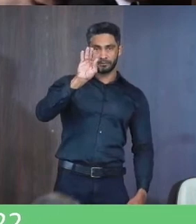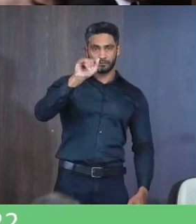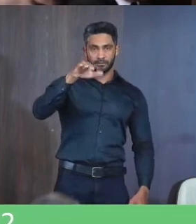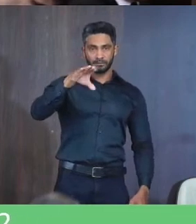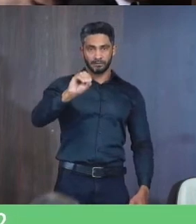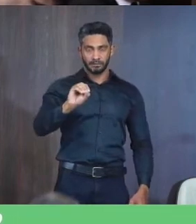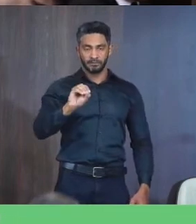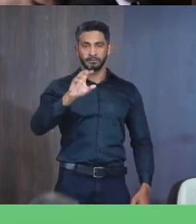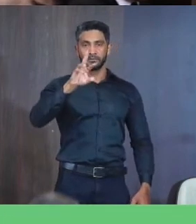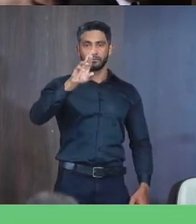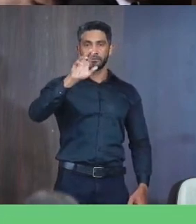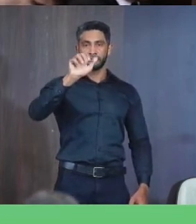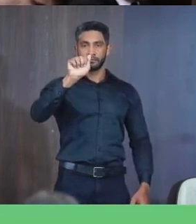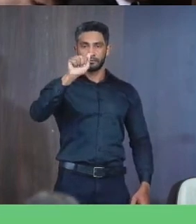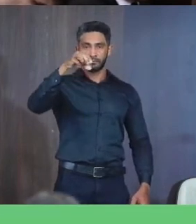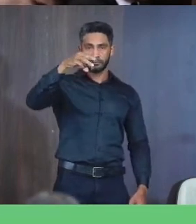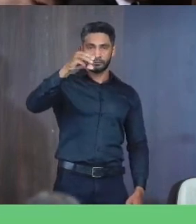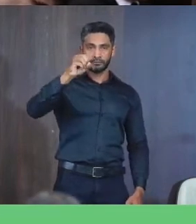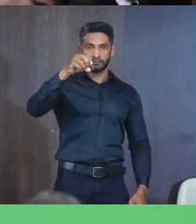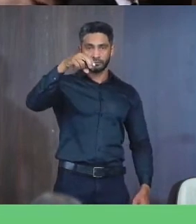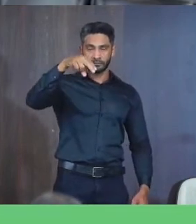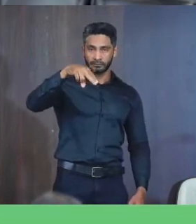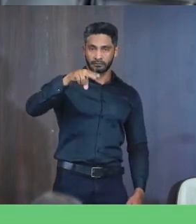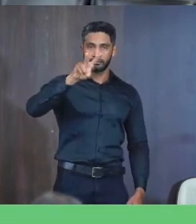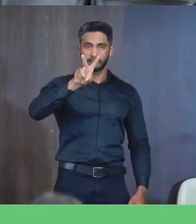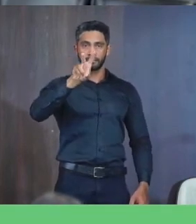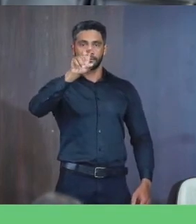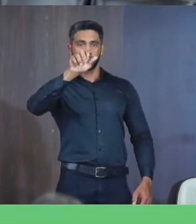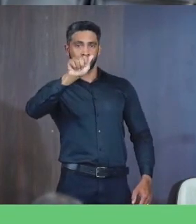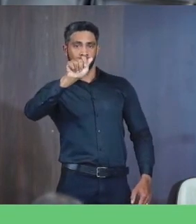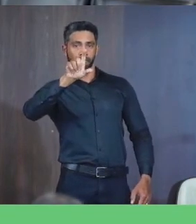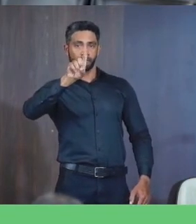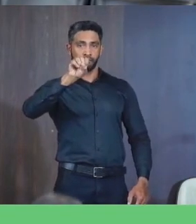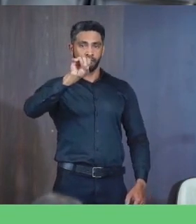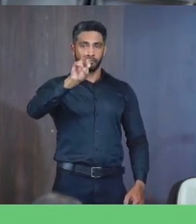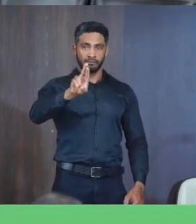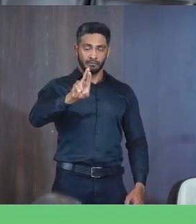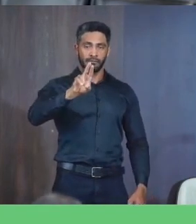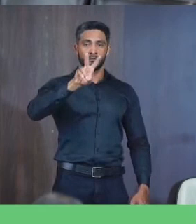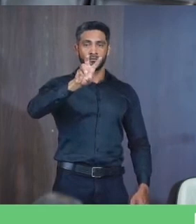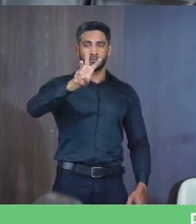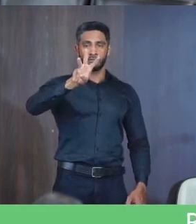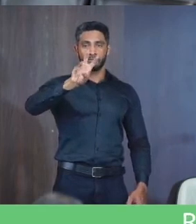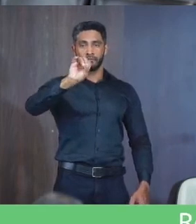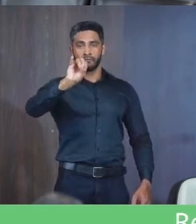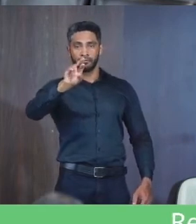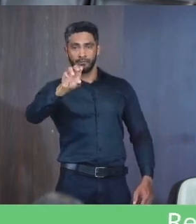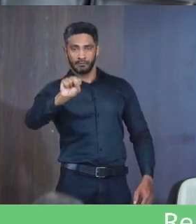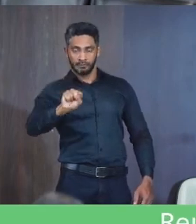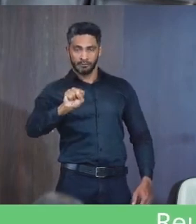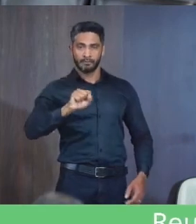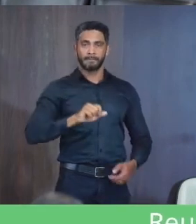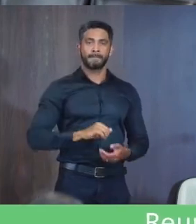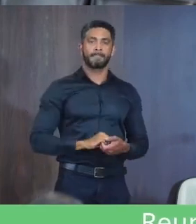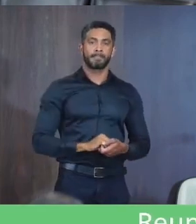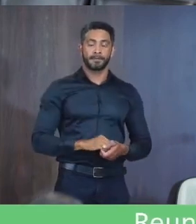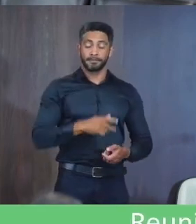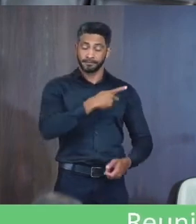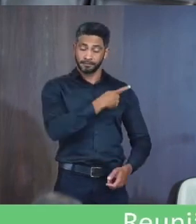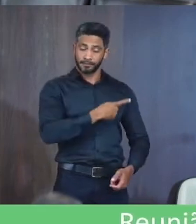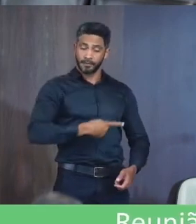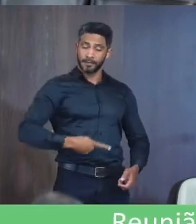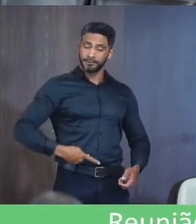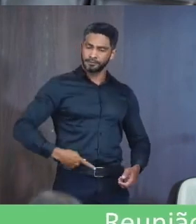de Bem Ramon Alexandre Araújo Valdeir do Santo Silva E o Iris Carlos Lopes O senhor